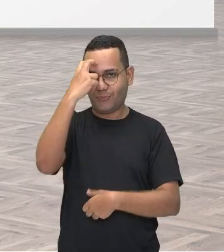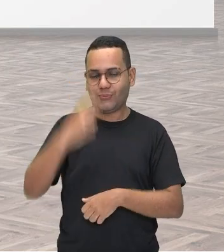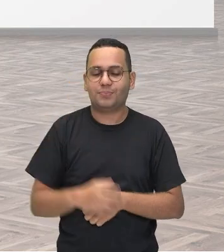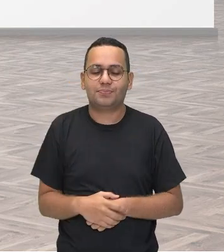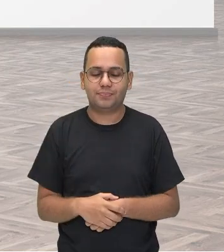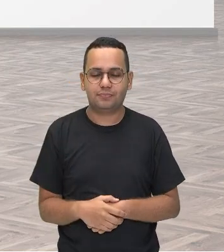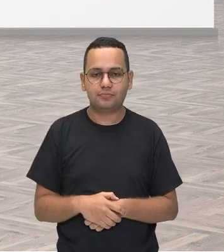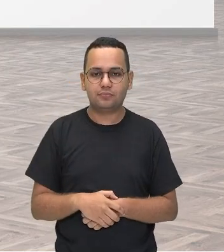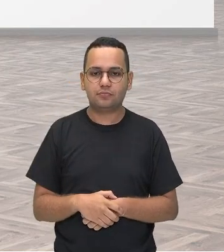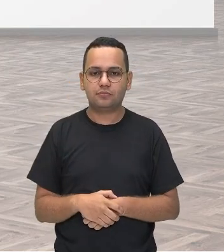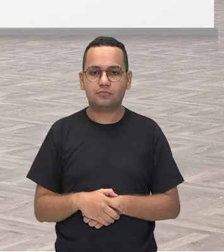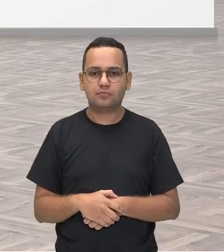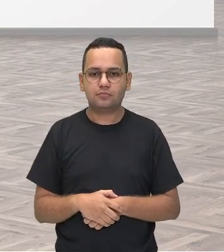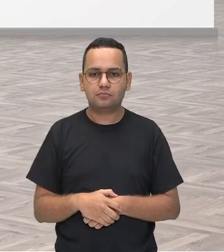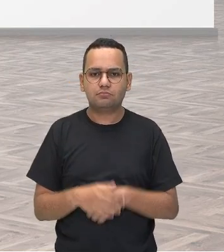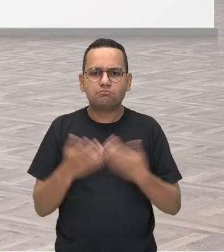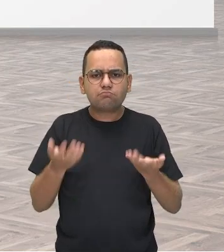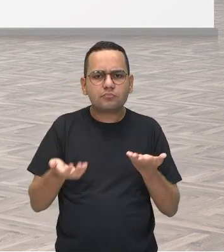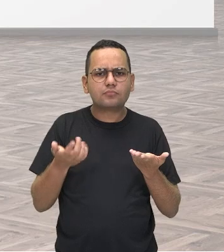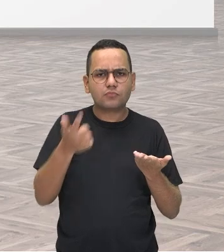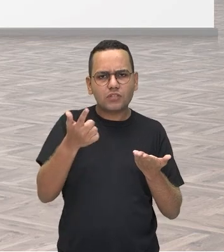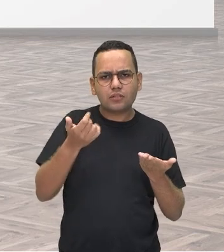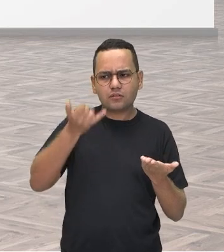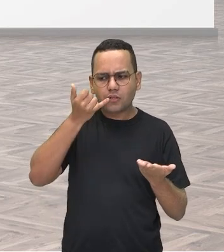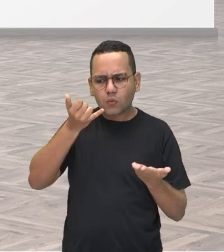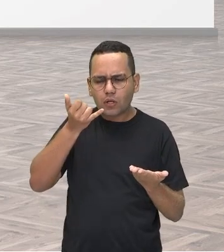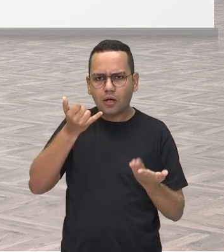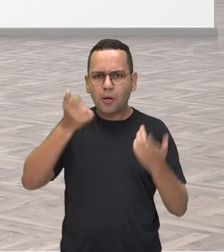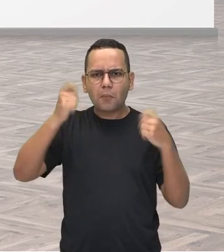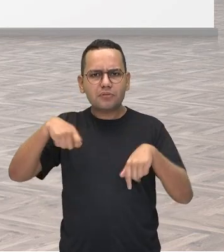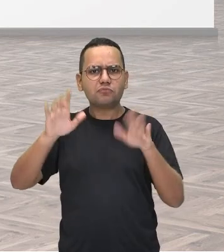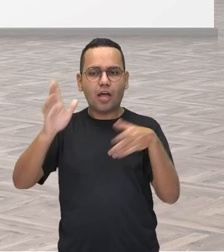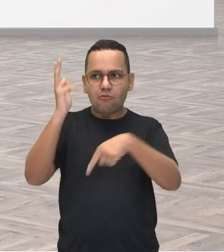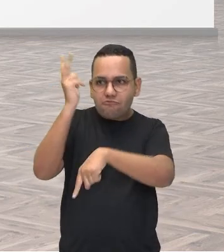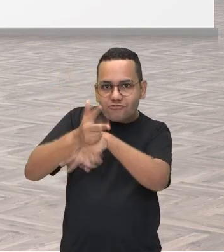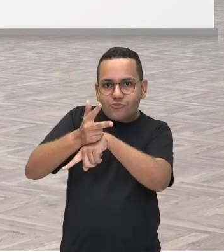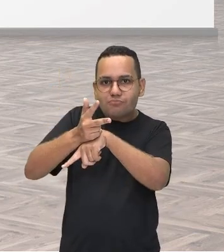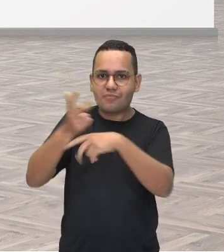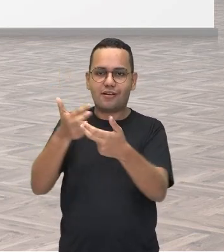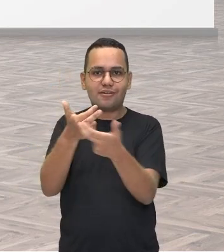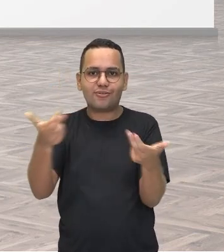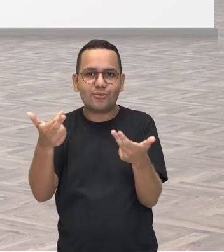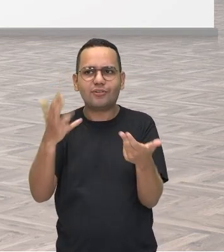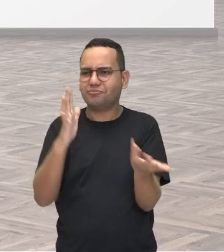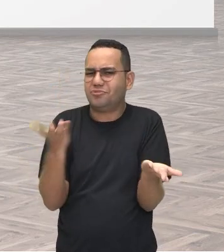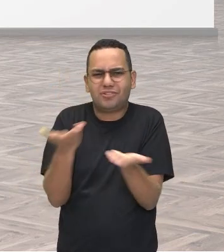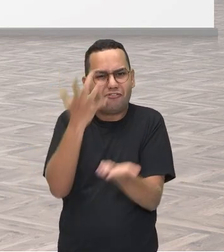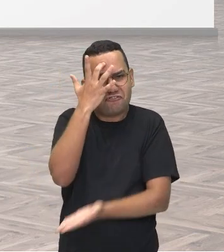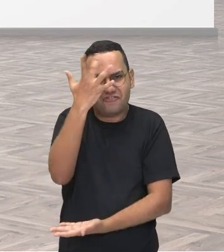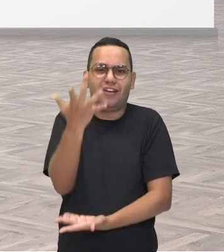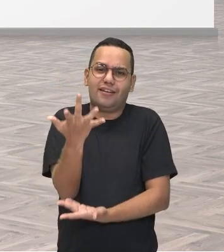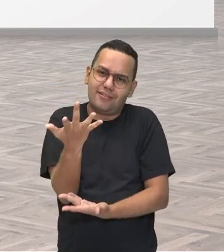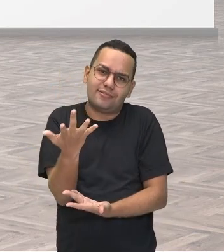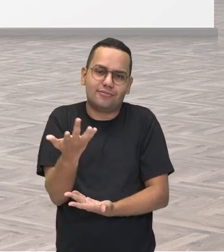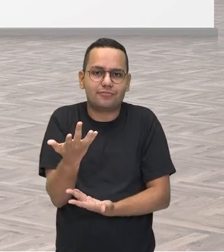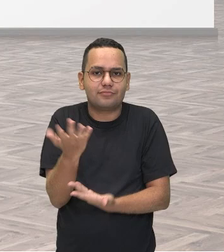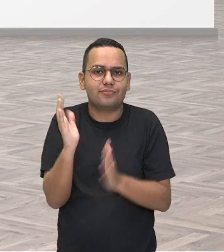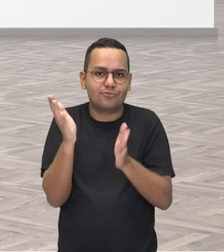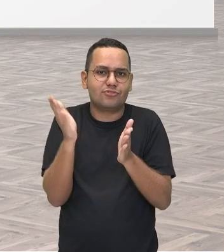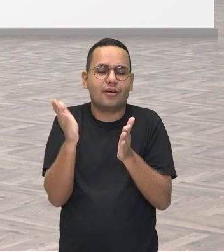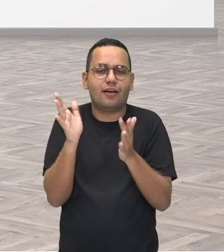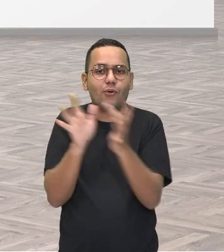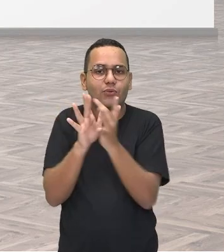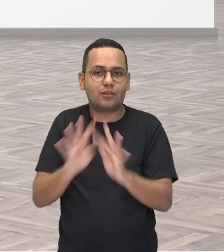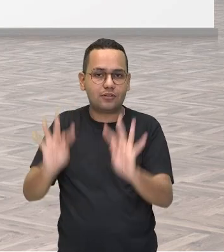assim, tu tens um celular, tu já consegue filmar alguma coisa, né, Rodrigo? Hoje em dia está muito mais fácil, digamos assim, o acesso à tecnologia. Então,